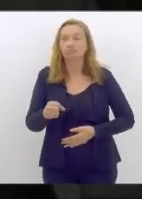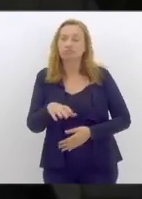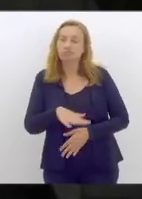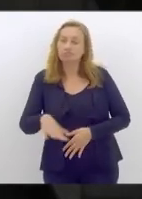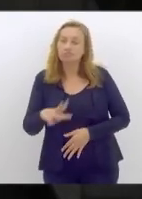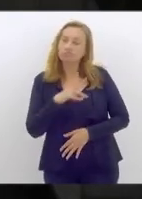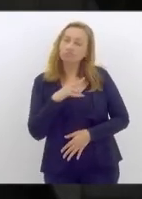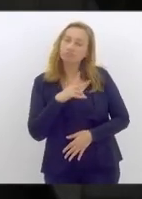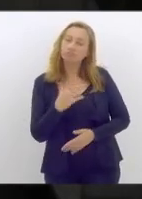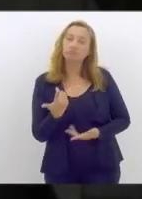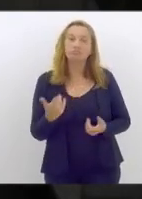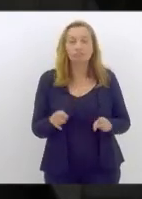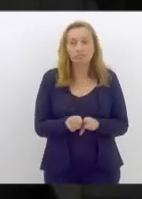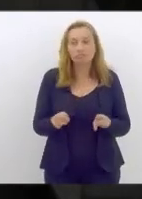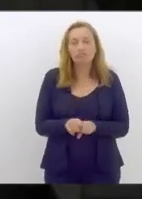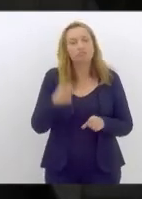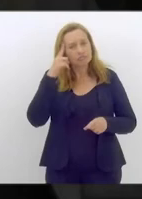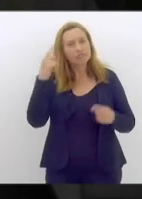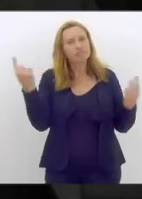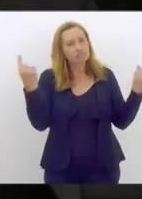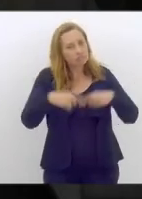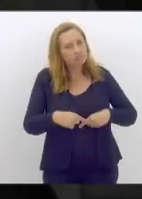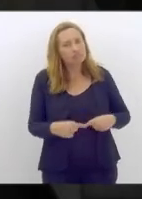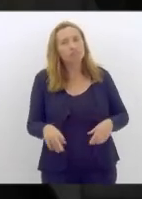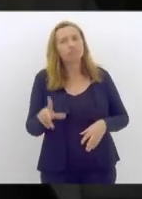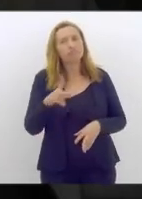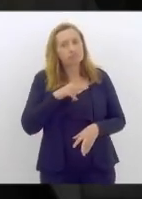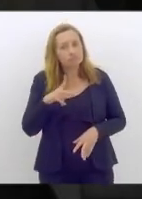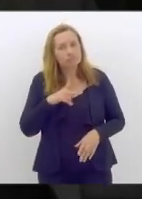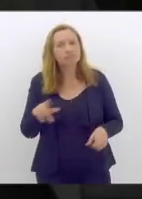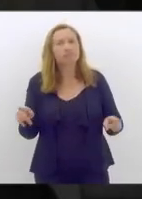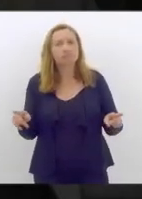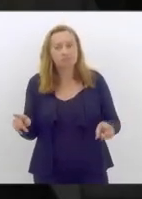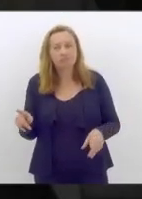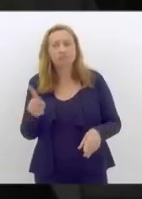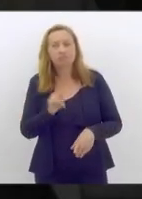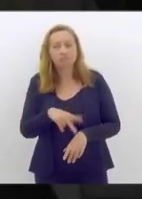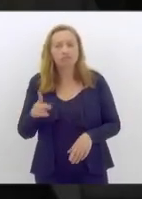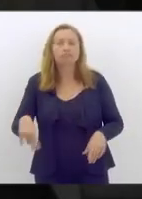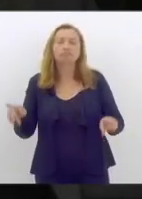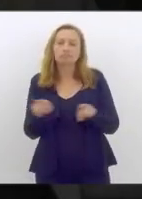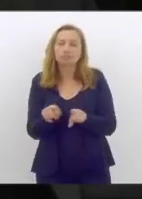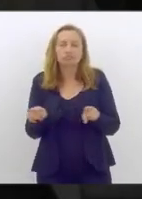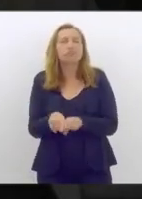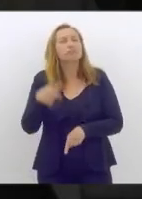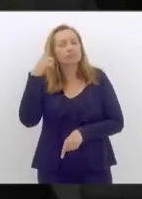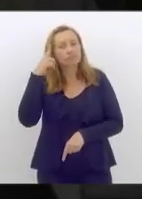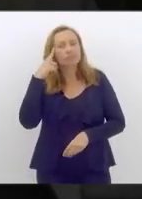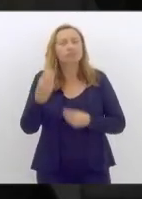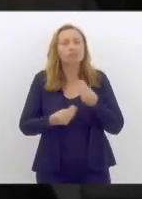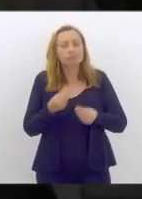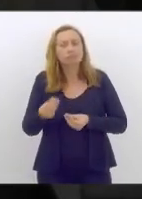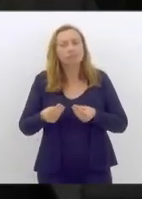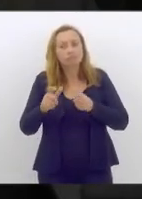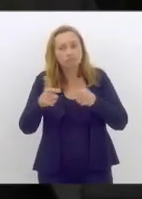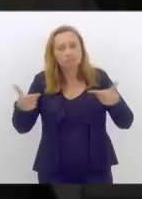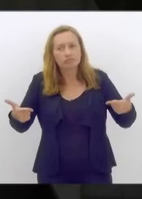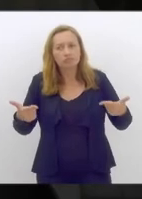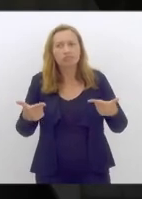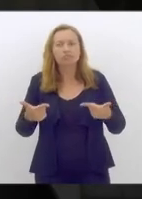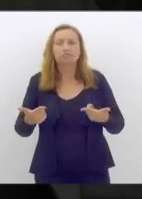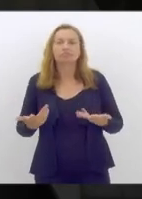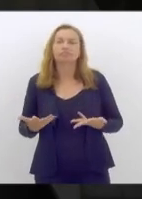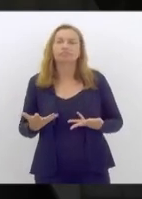Por que não porque não pensar nesse desafio são professores também atuam também da Educação Básica temos que pensar como ter um Horizonte também de garantias